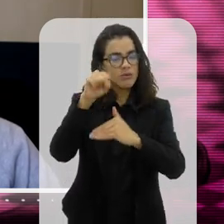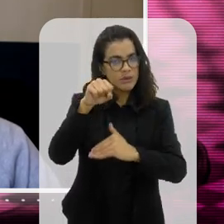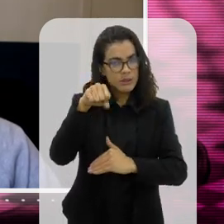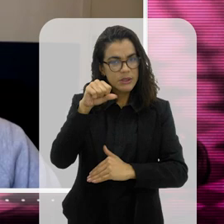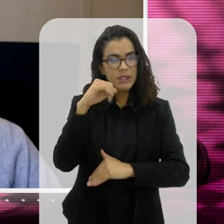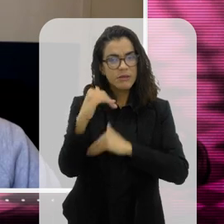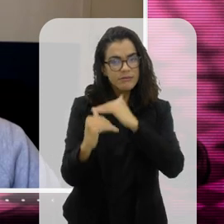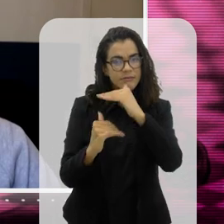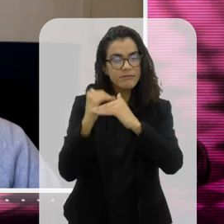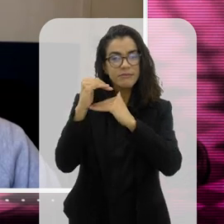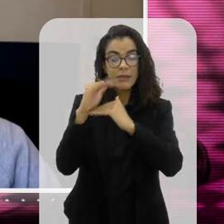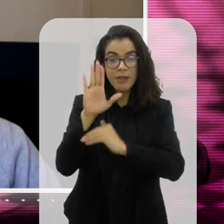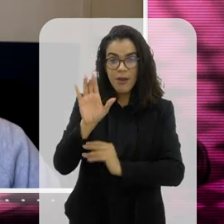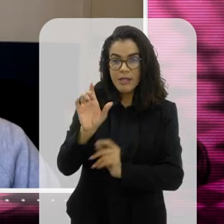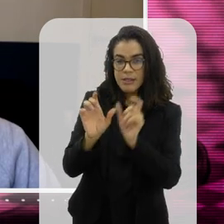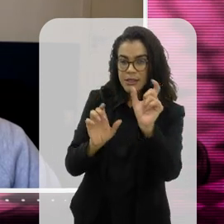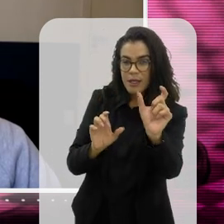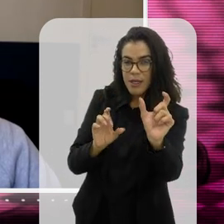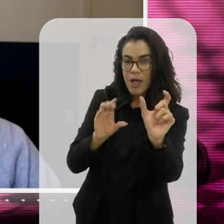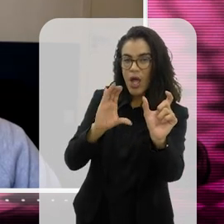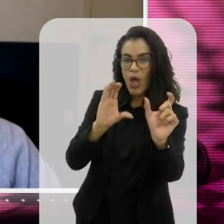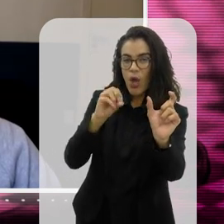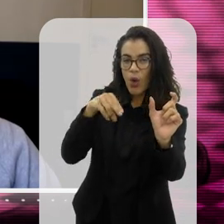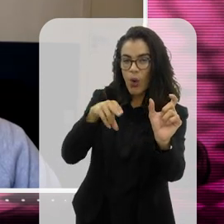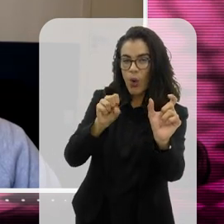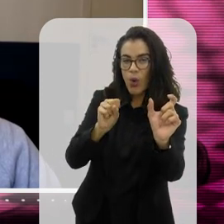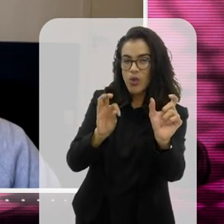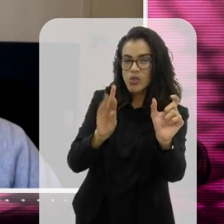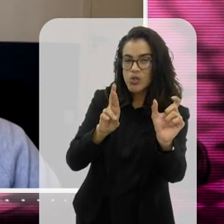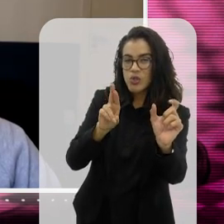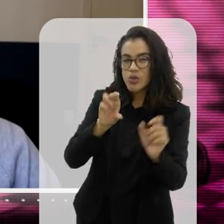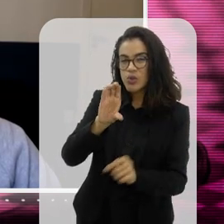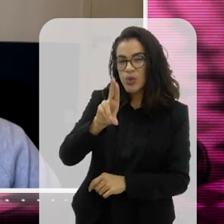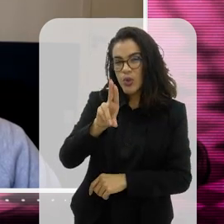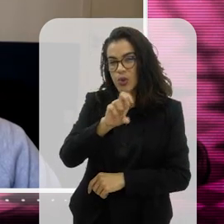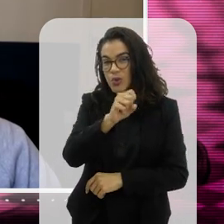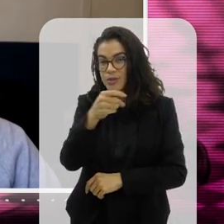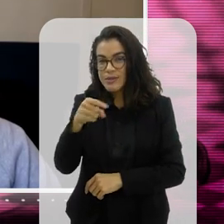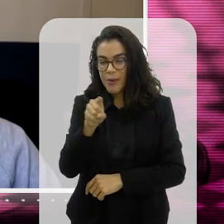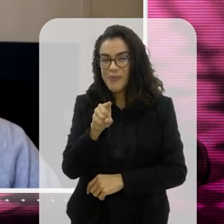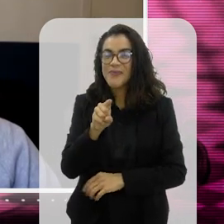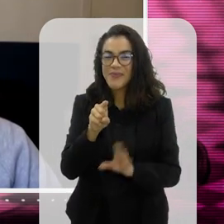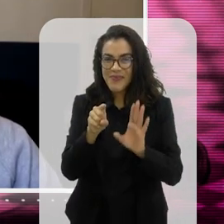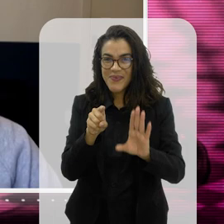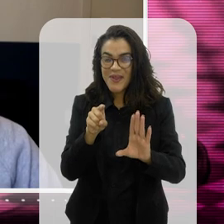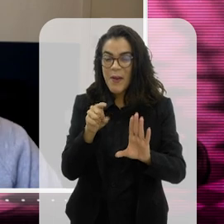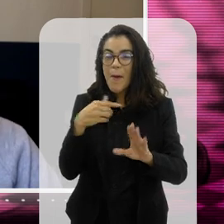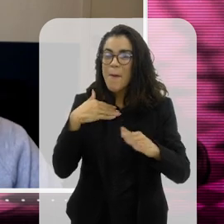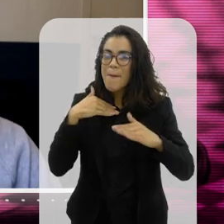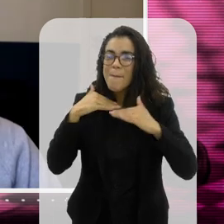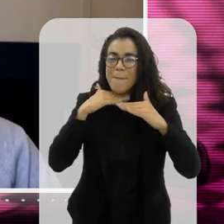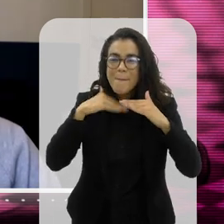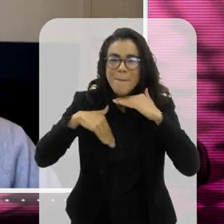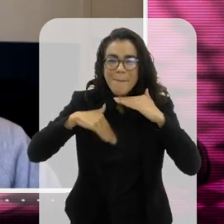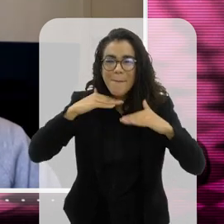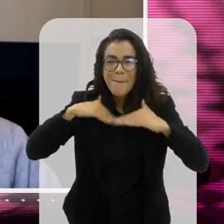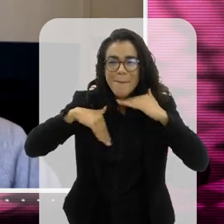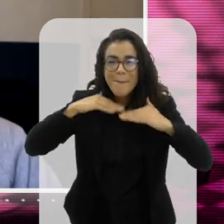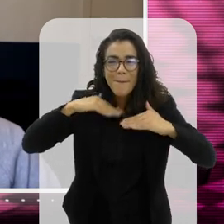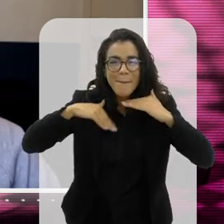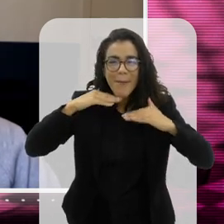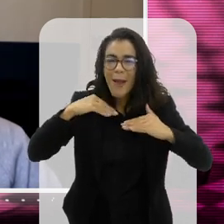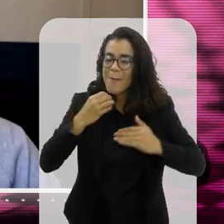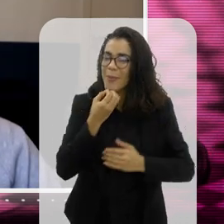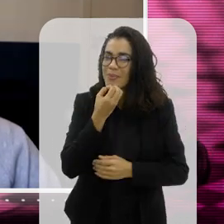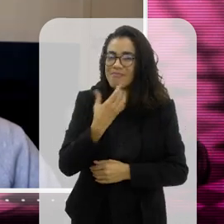uma construção. É uma Então, construção. pega essa palavra aí, segura a construção, desculpa te interromper, Não, mas imagina. o papo